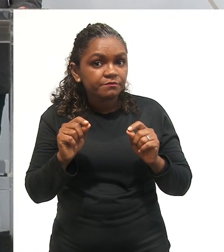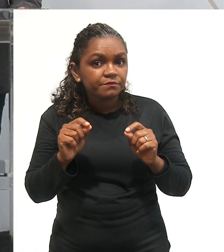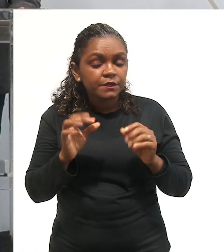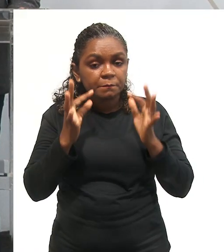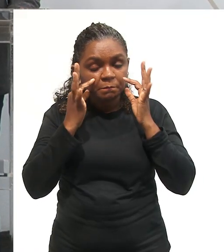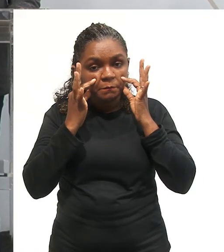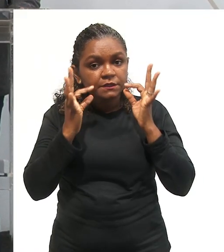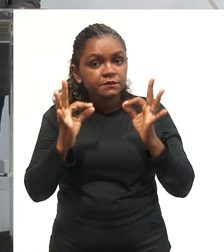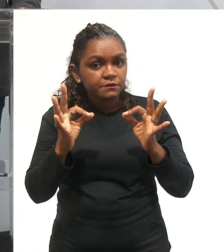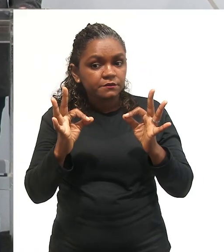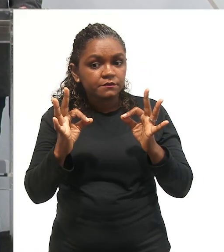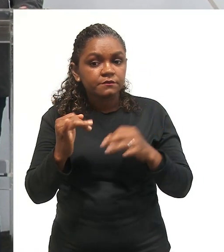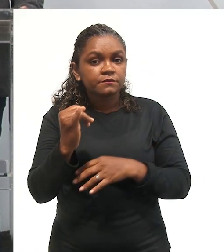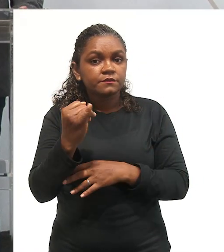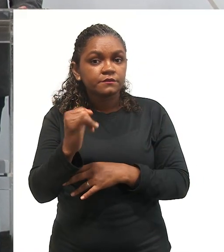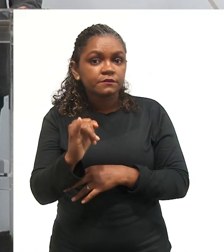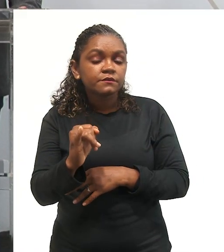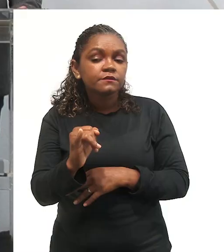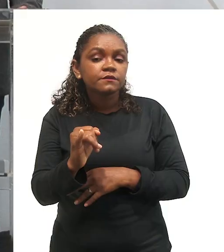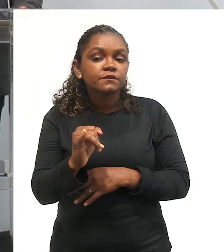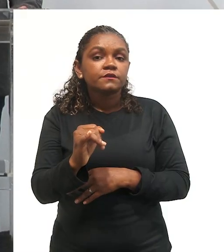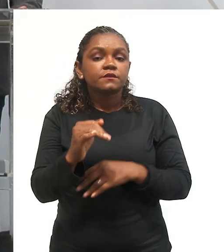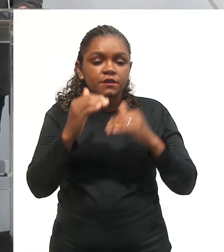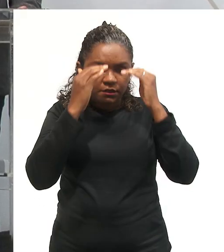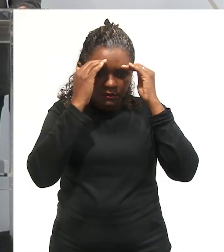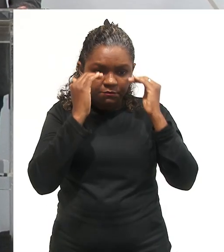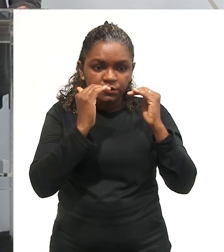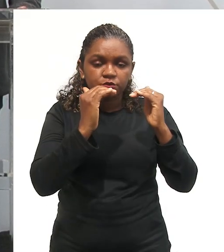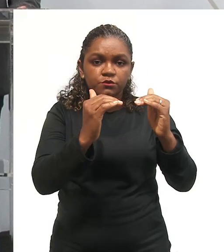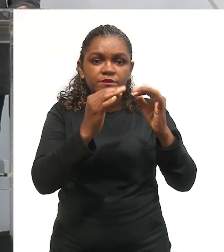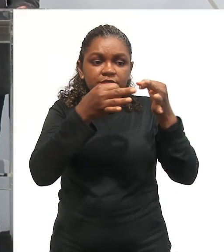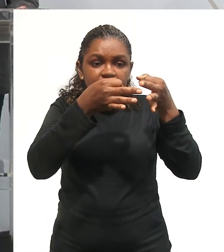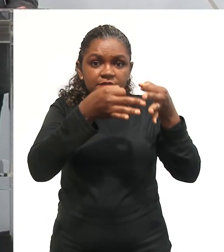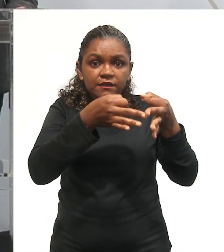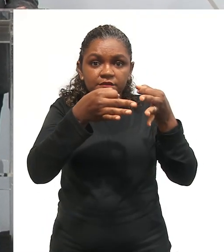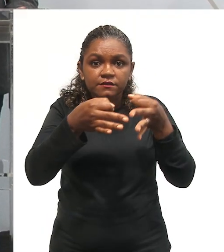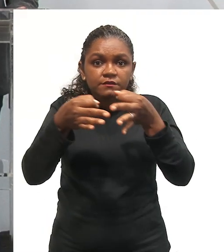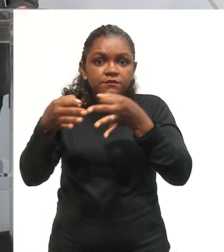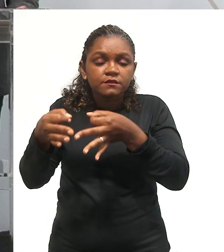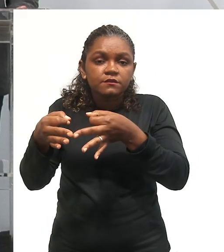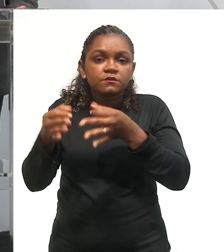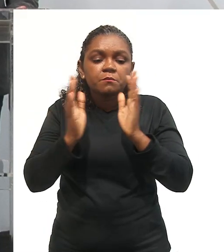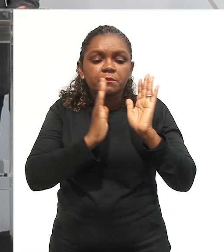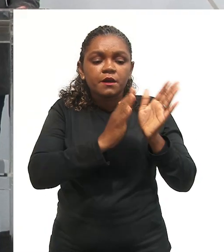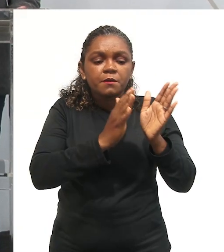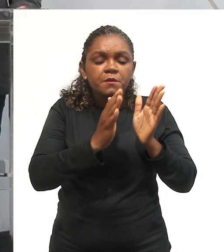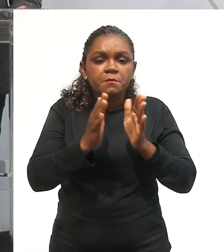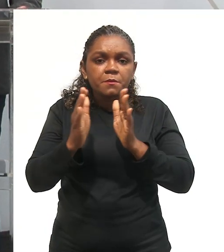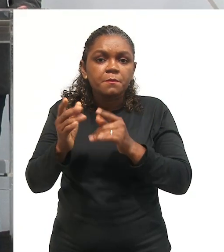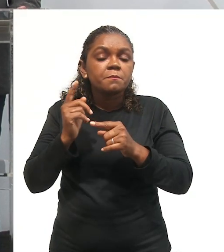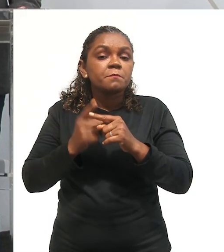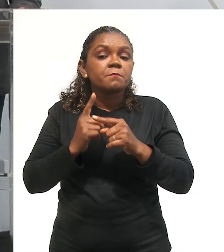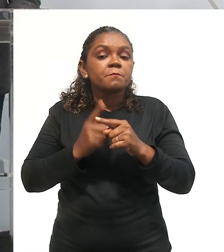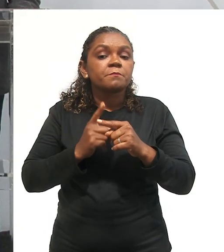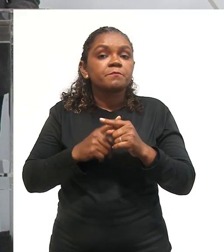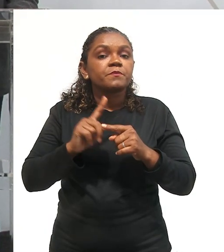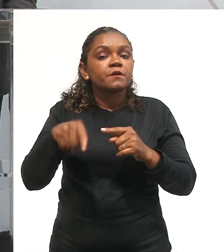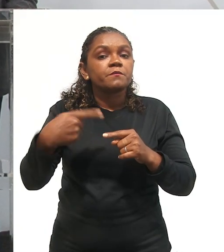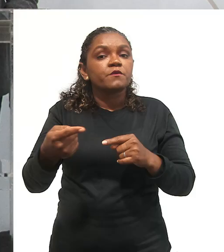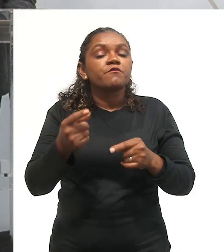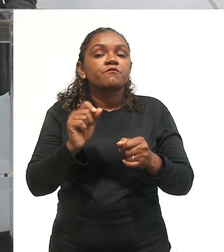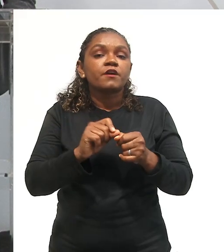preciso observar se houve esse respeito dessa ordem cronológica, desse passo a passo, para poder